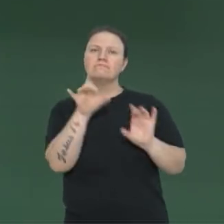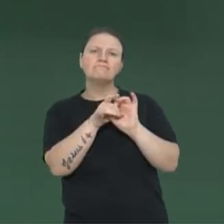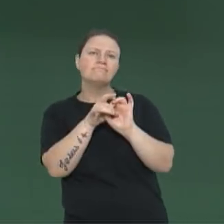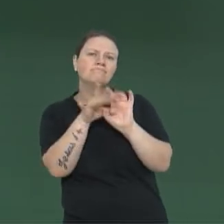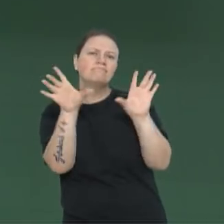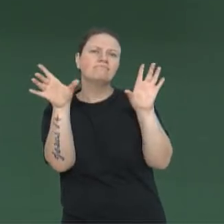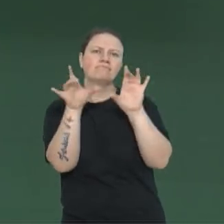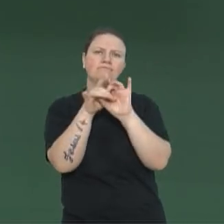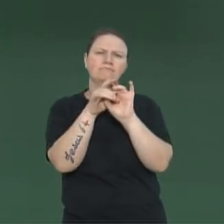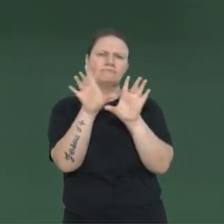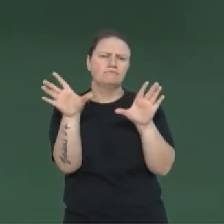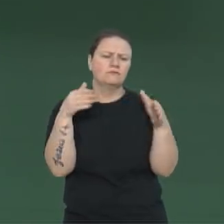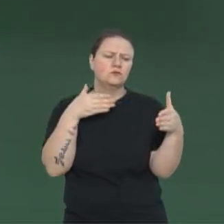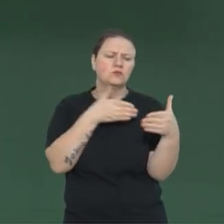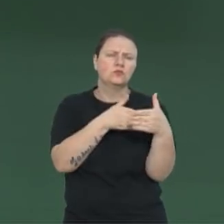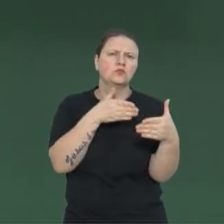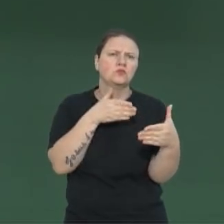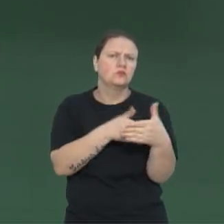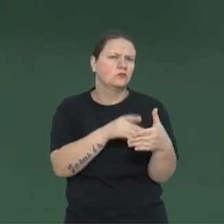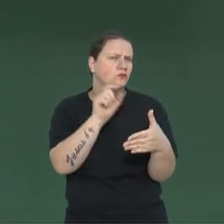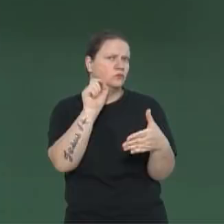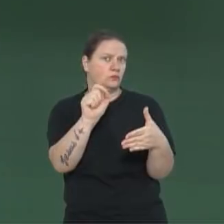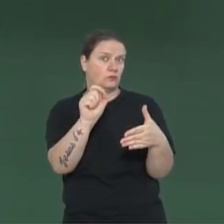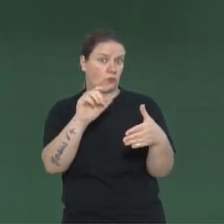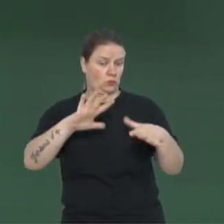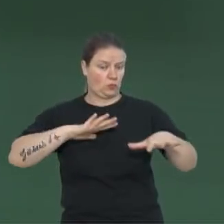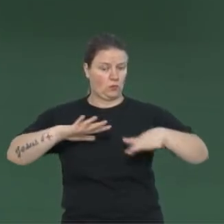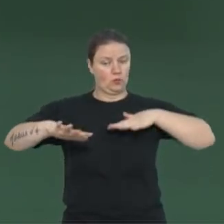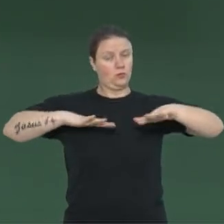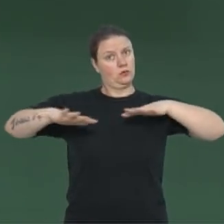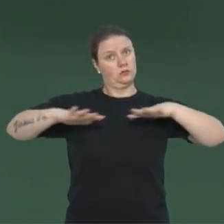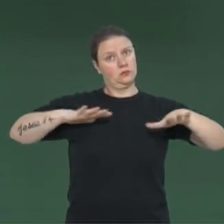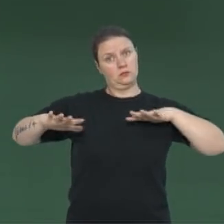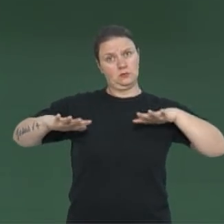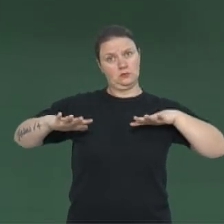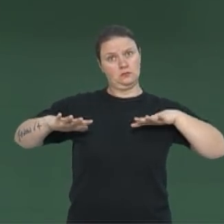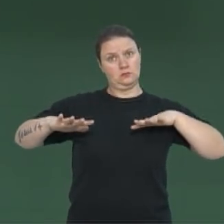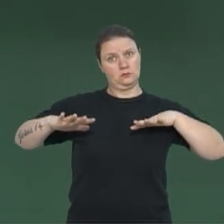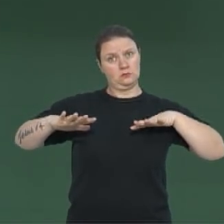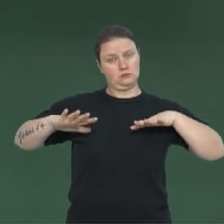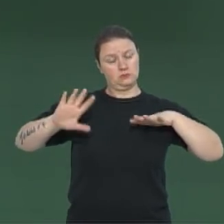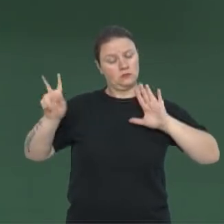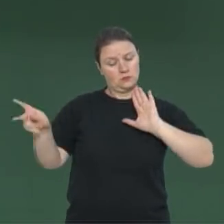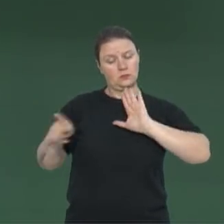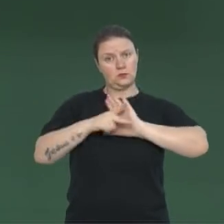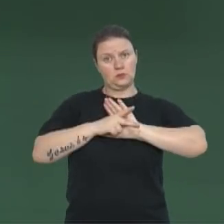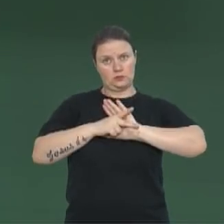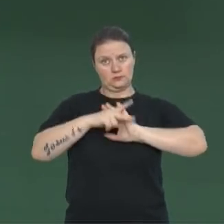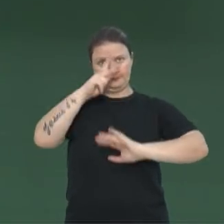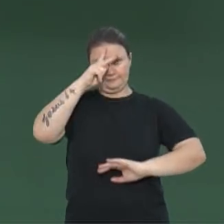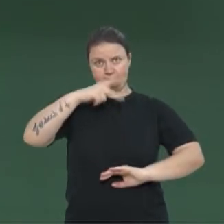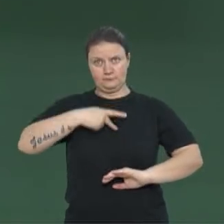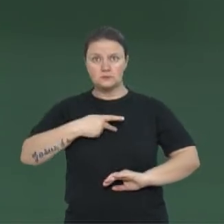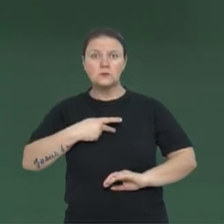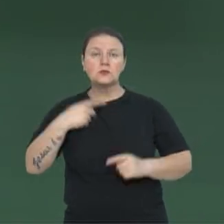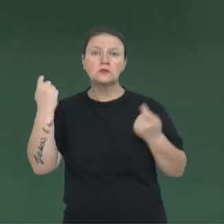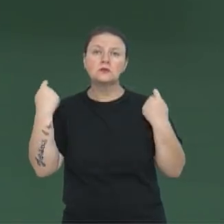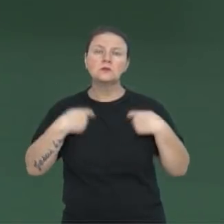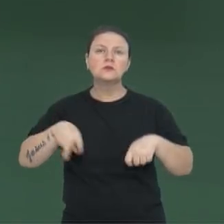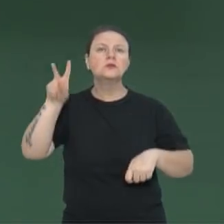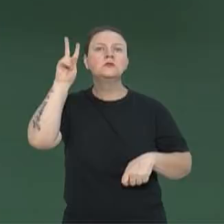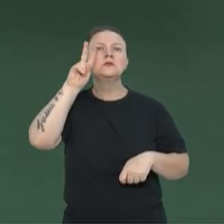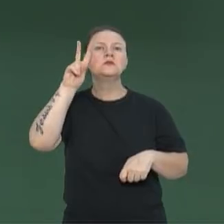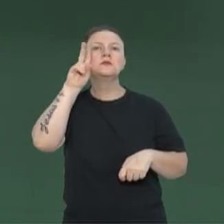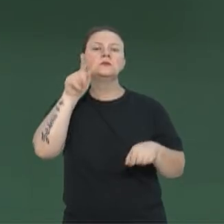qualquer restrição, é para o movimento em si. Porque a gente não pode esquecer que a arte também é